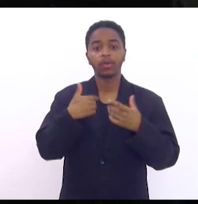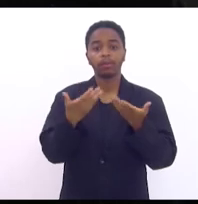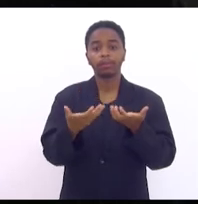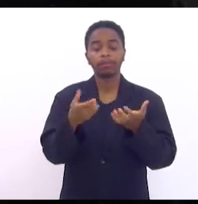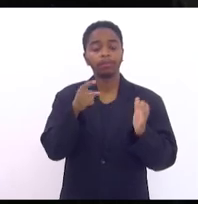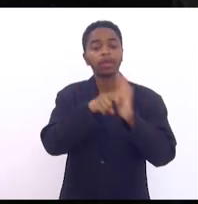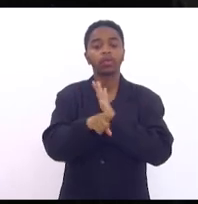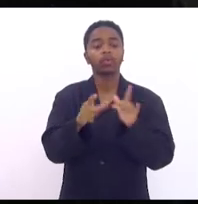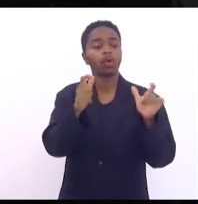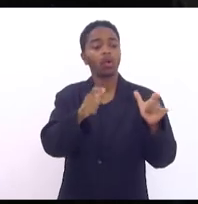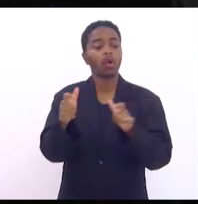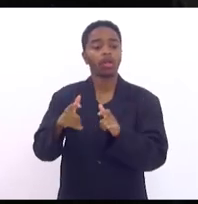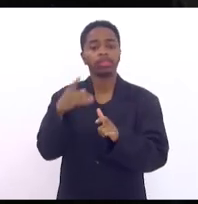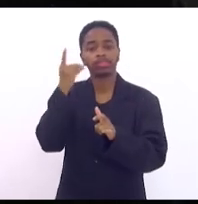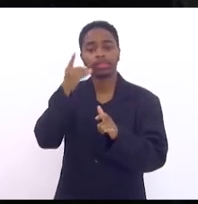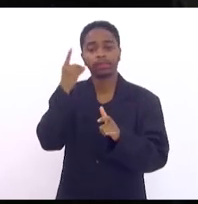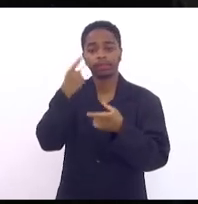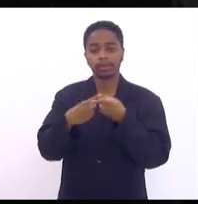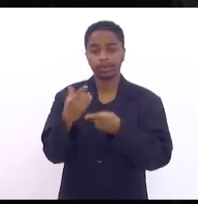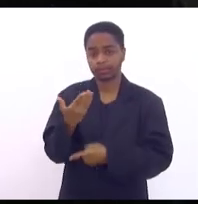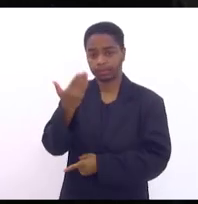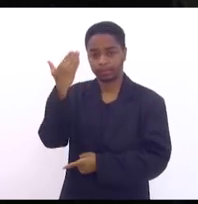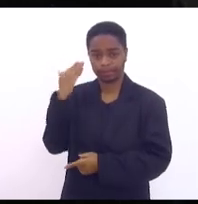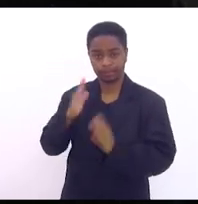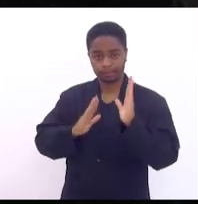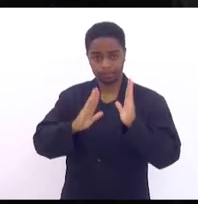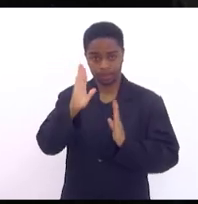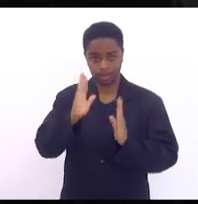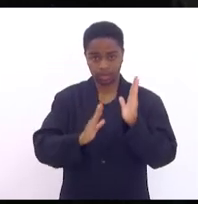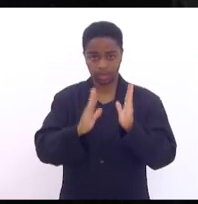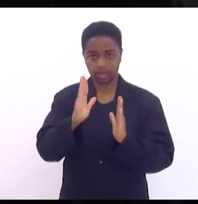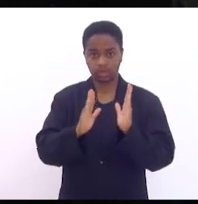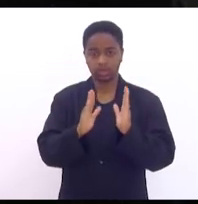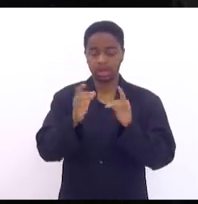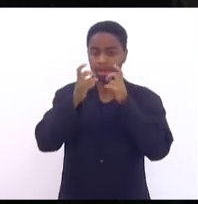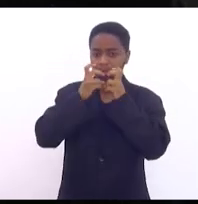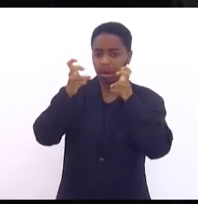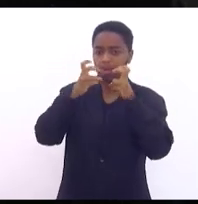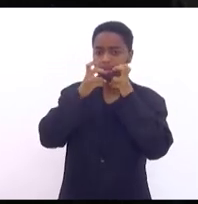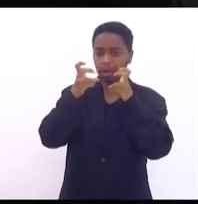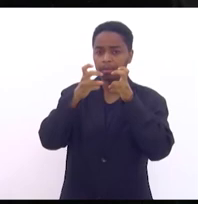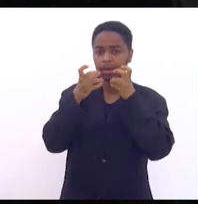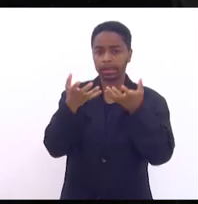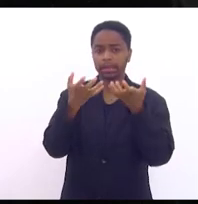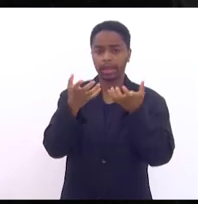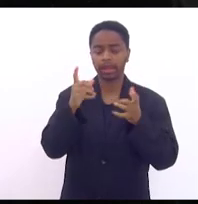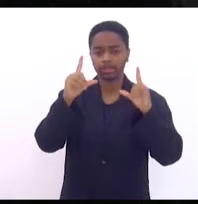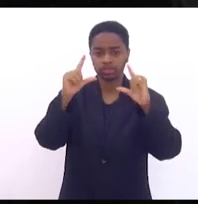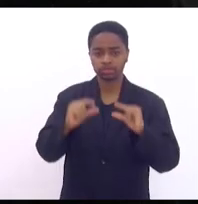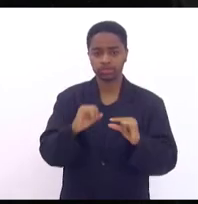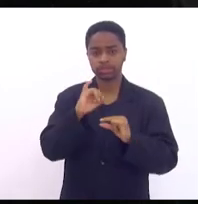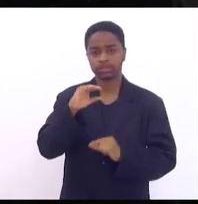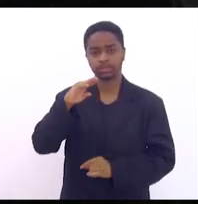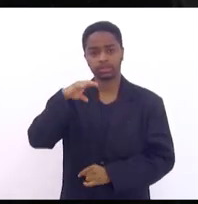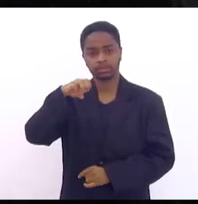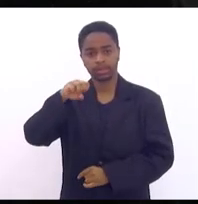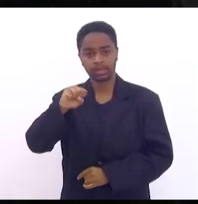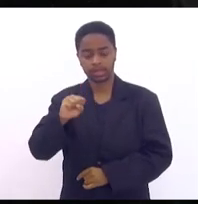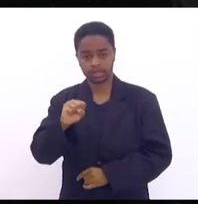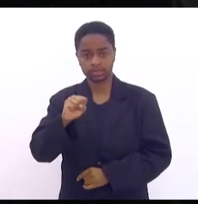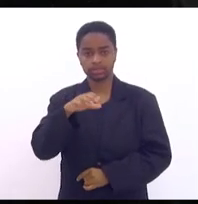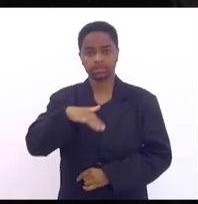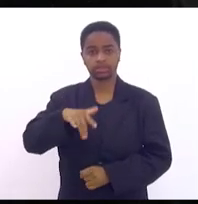deputados que na última legislatura tanto brandaram em prol da redução do ICMS do